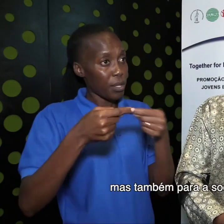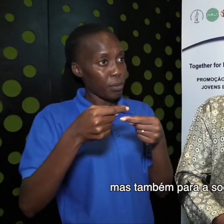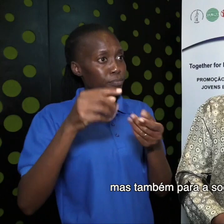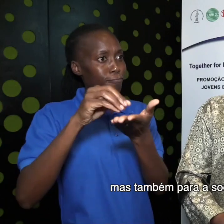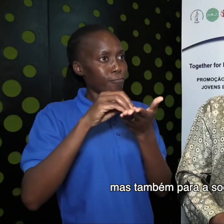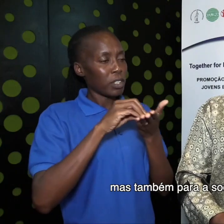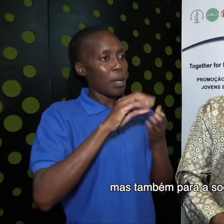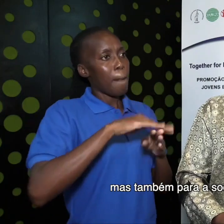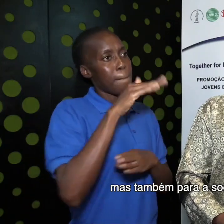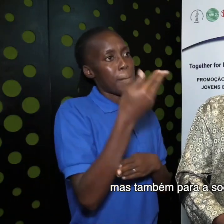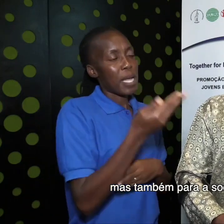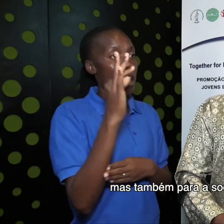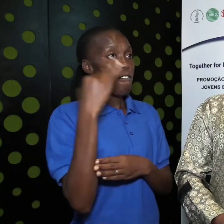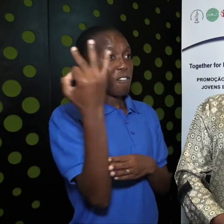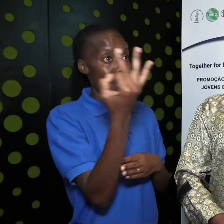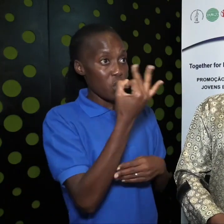mas também para a sociedade em geral,